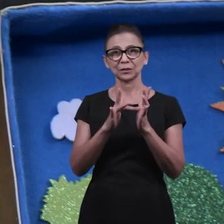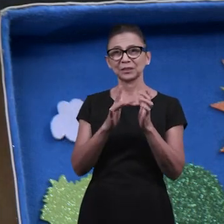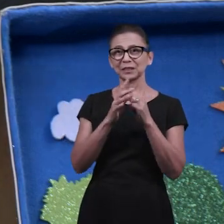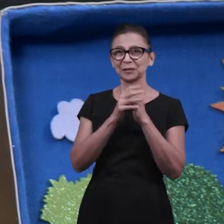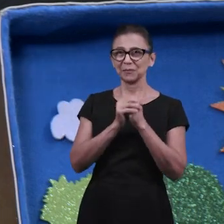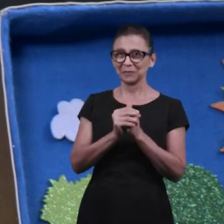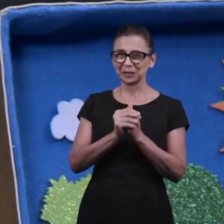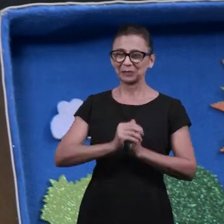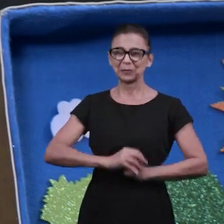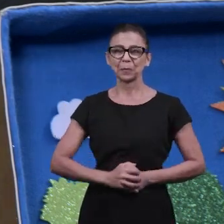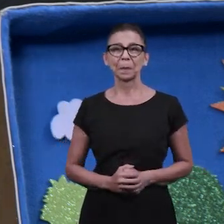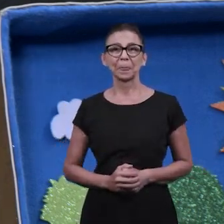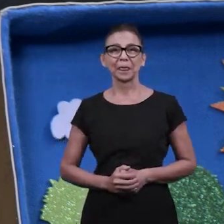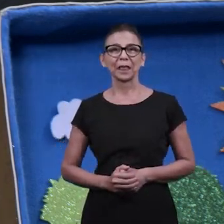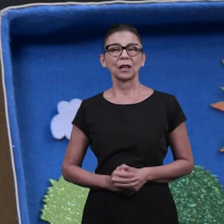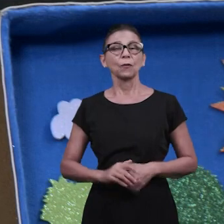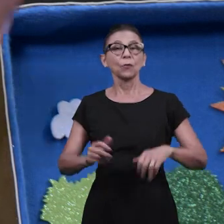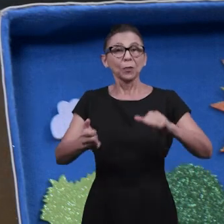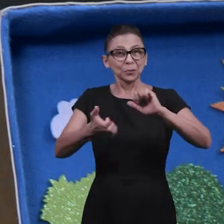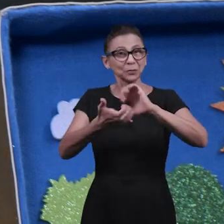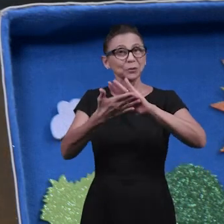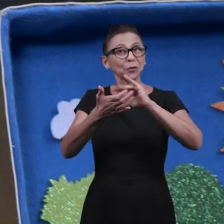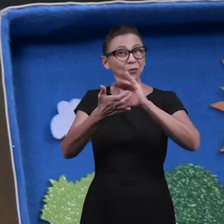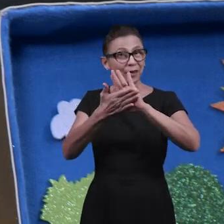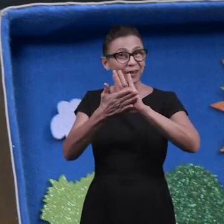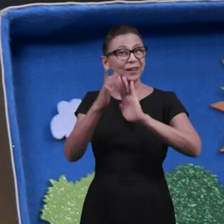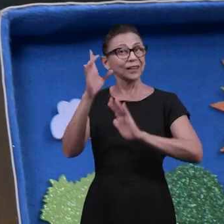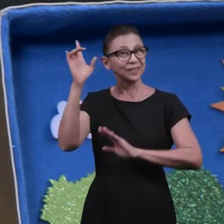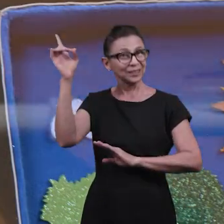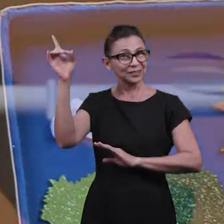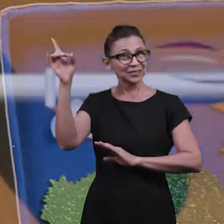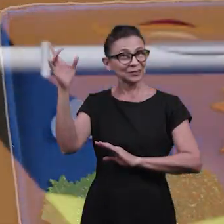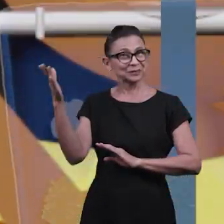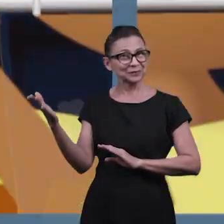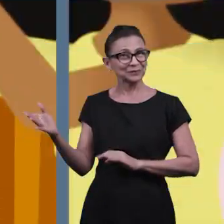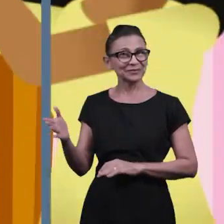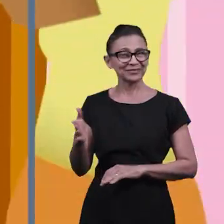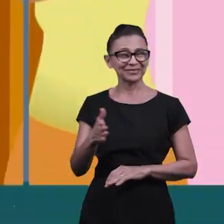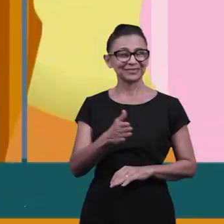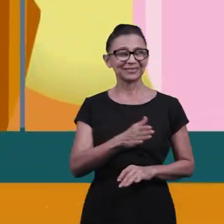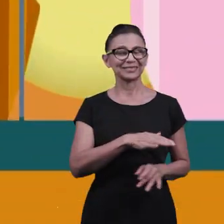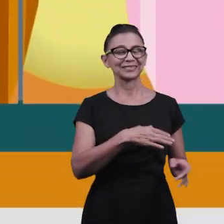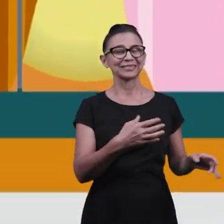louvar a Deus com o hino Nasceu um Novo Dia.